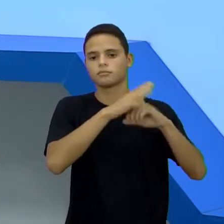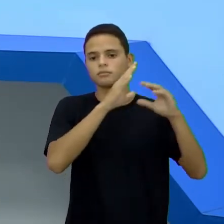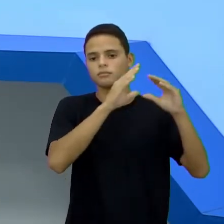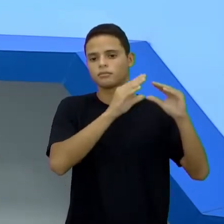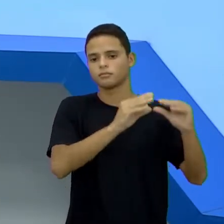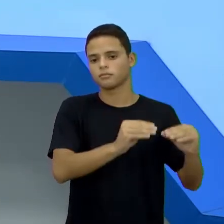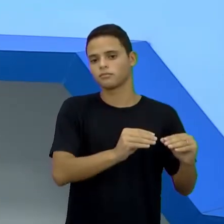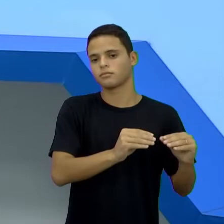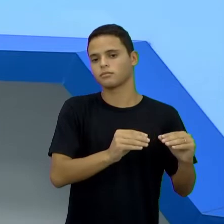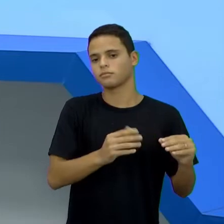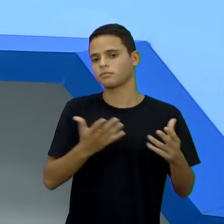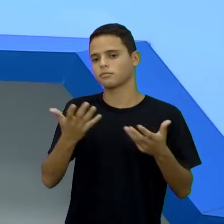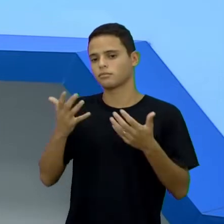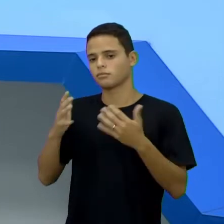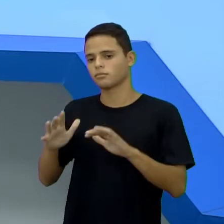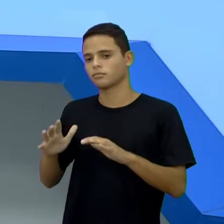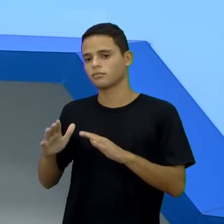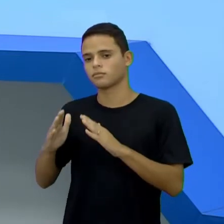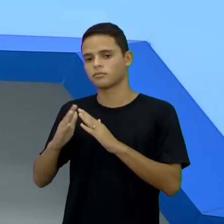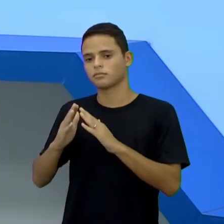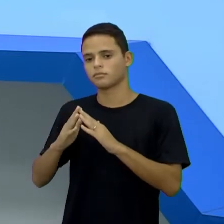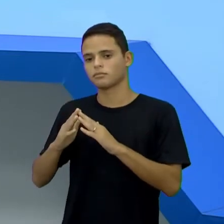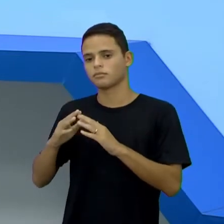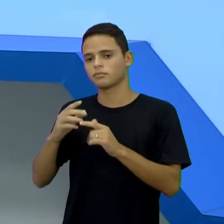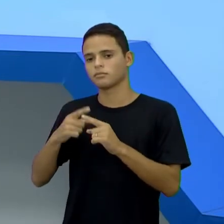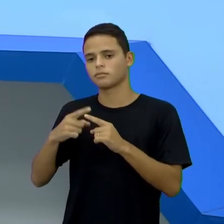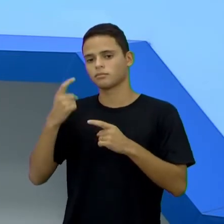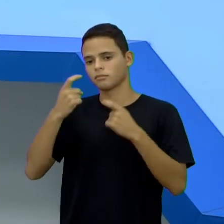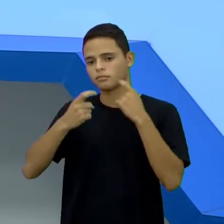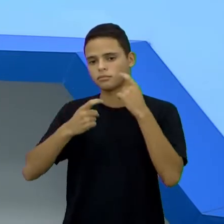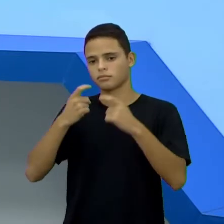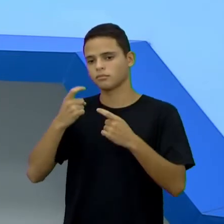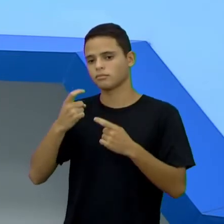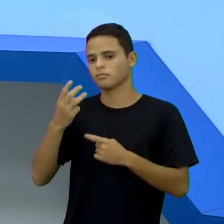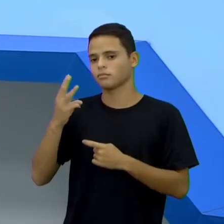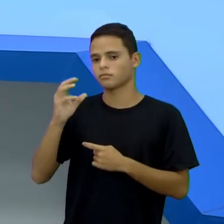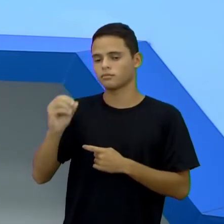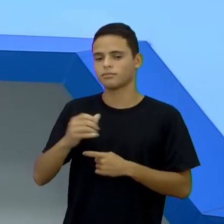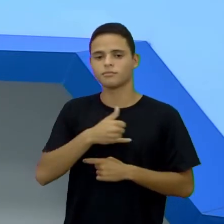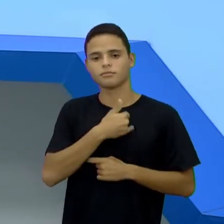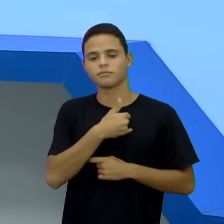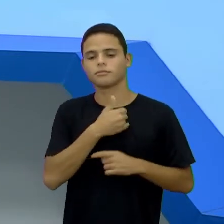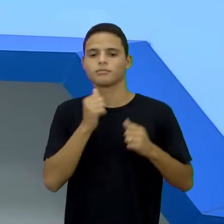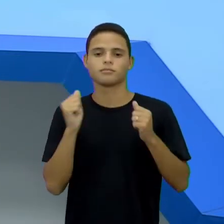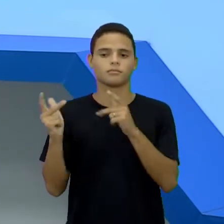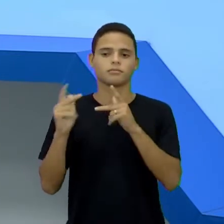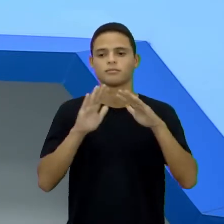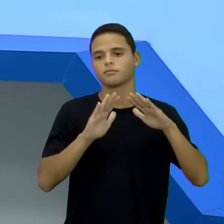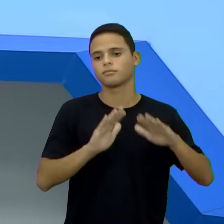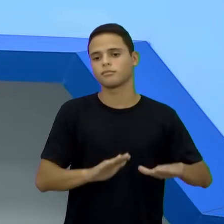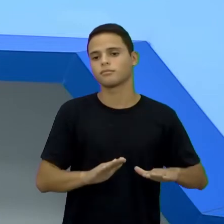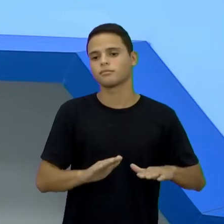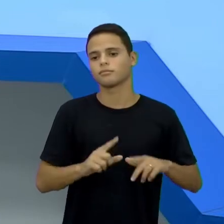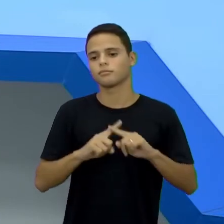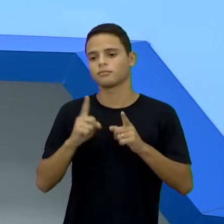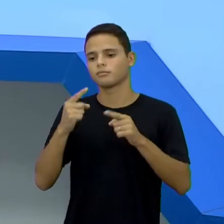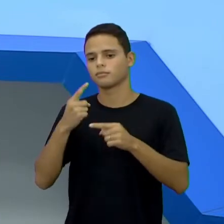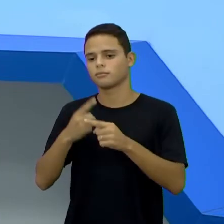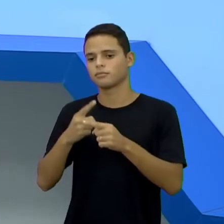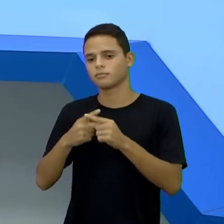assim, eu não gostaria que você saísse hoje porque eu vou ficar preocupada, eu tenho 30 anos, eu vou olhar e falar, tudo bem, eu fico em casa. Mas por quê? Porque eu vi